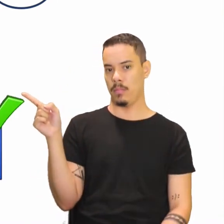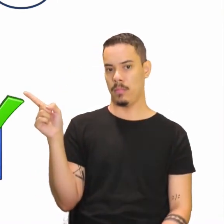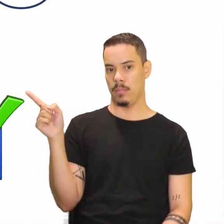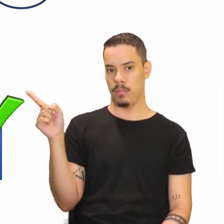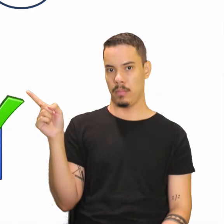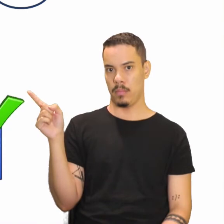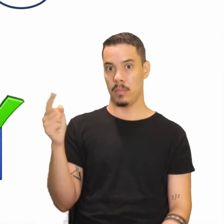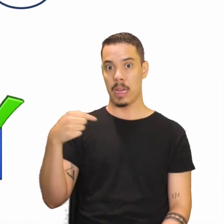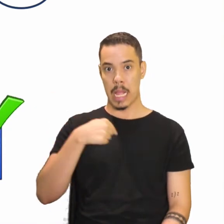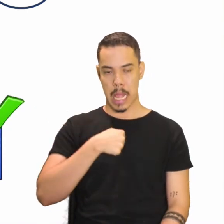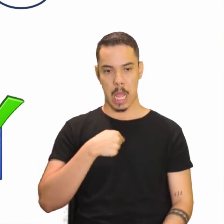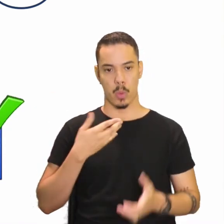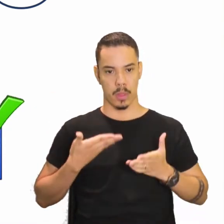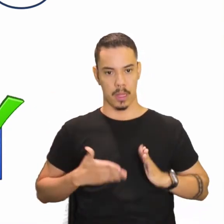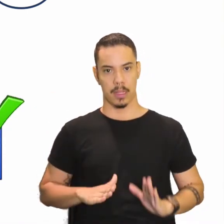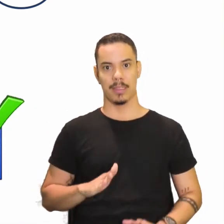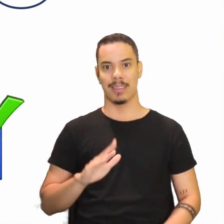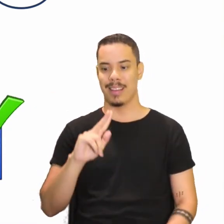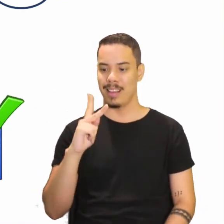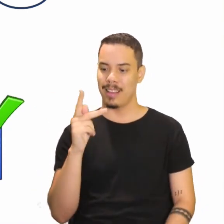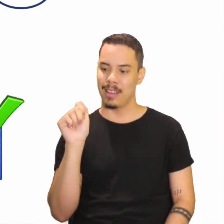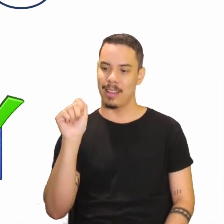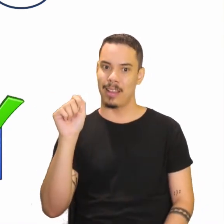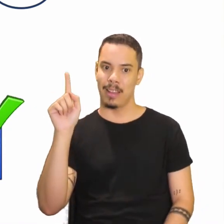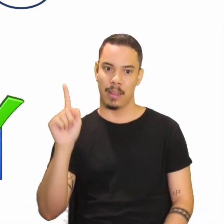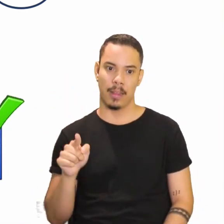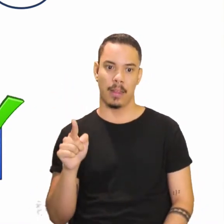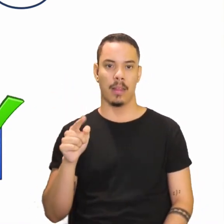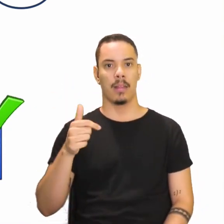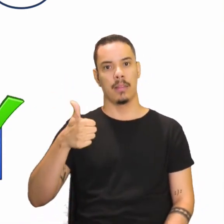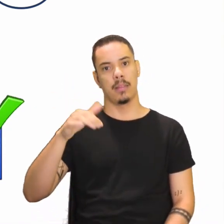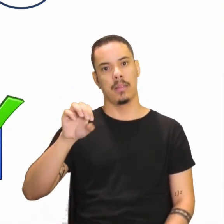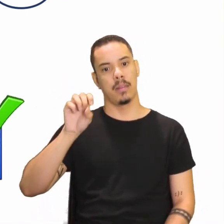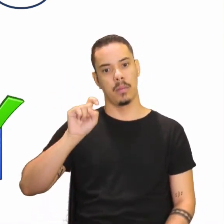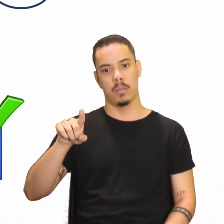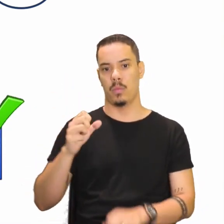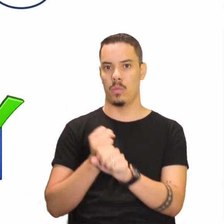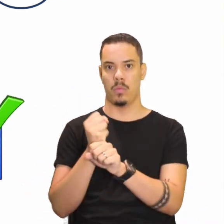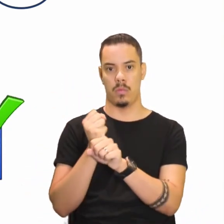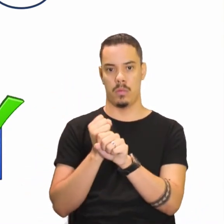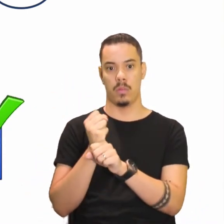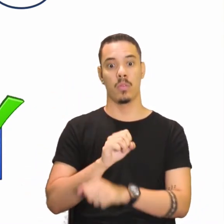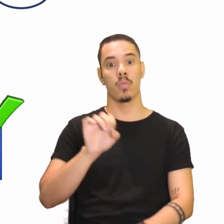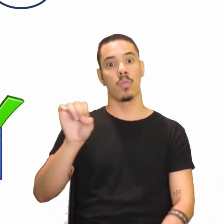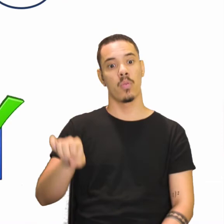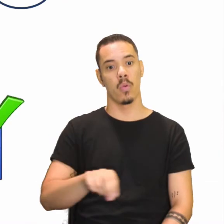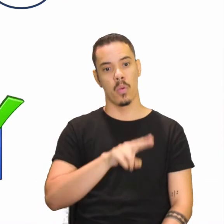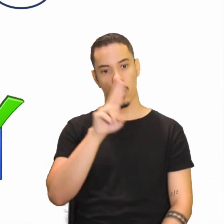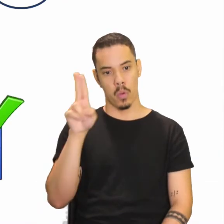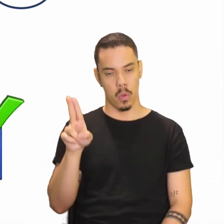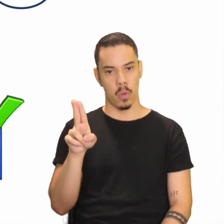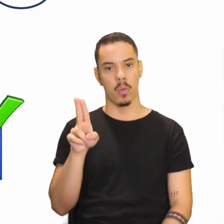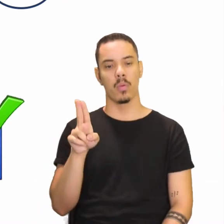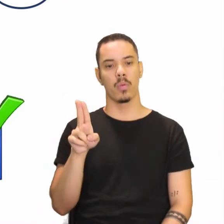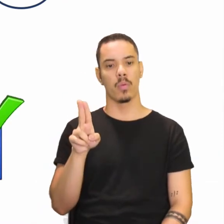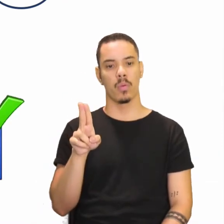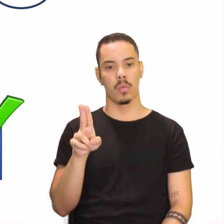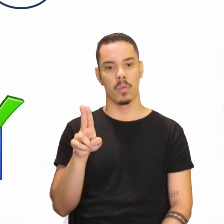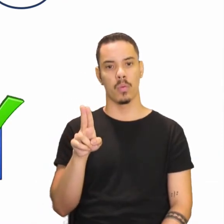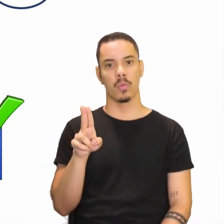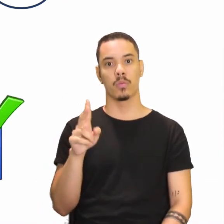Ou eu nasci há 10 mil anos, pronto. Ou você usa o verbo